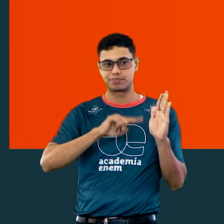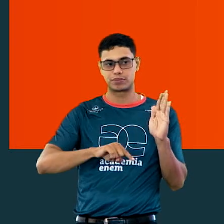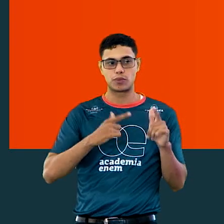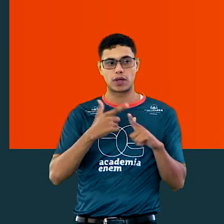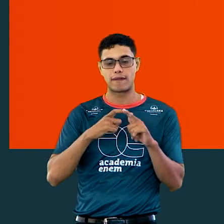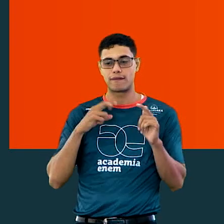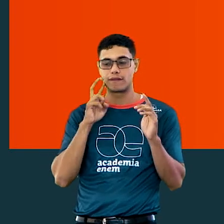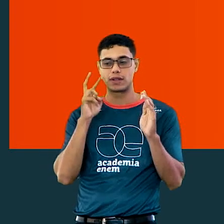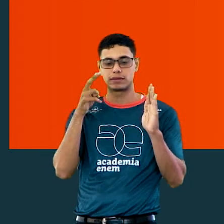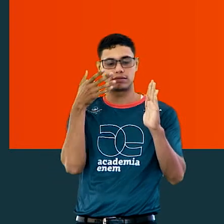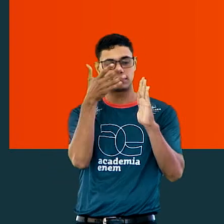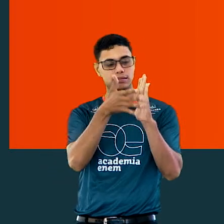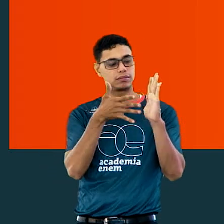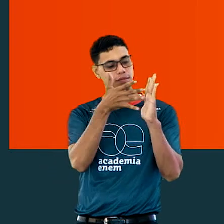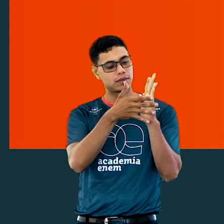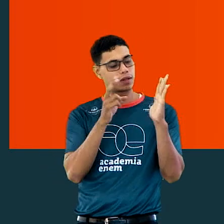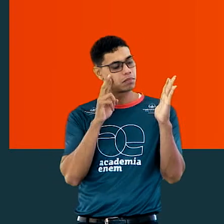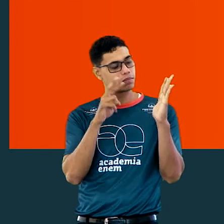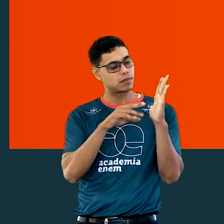texto,